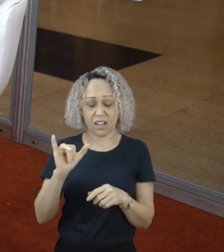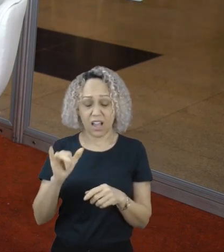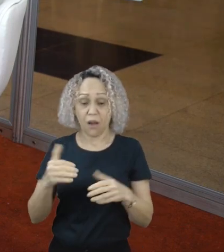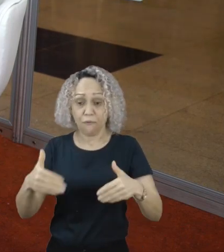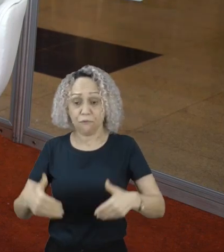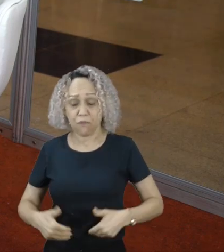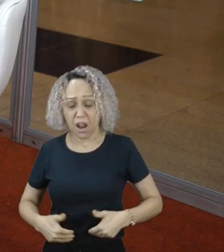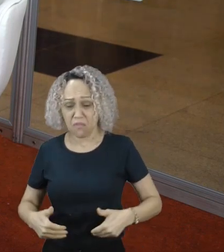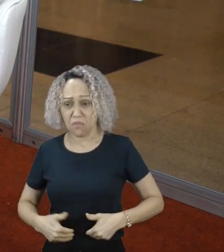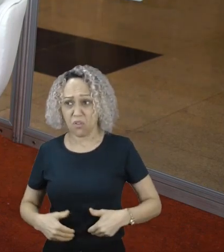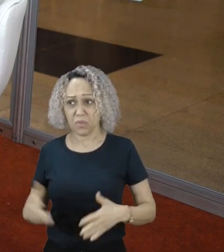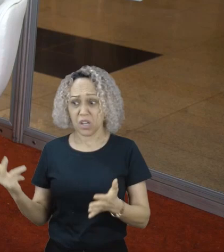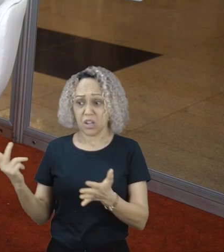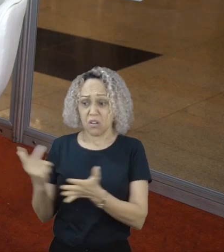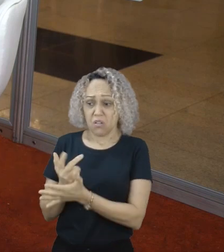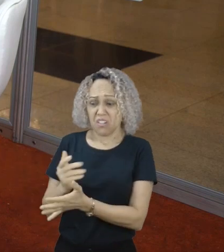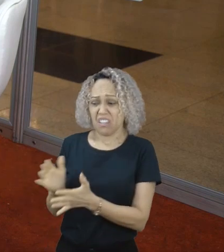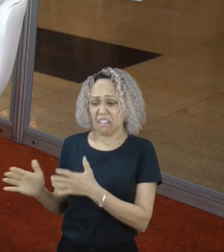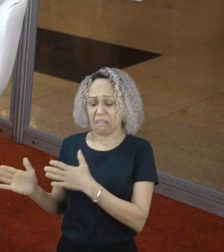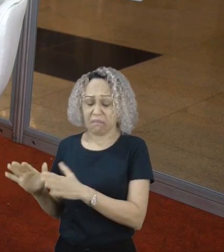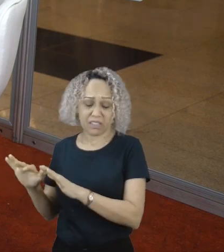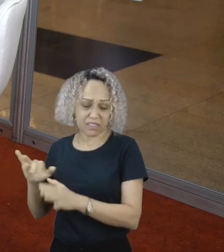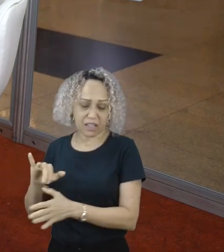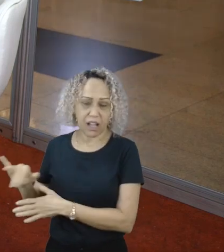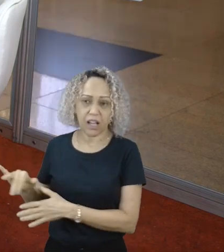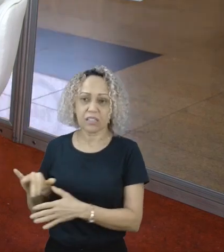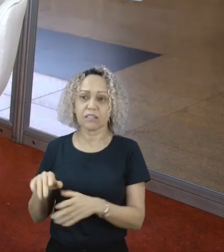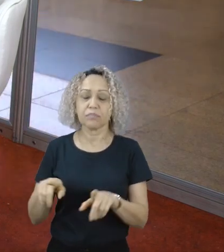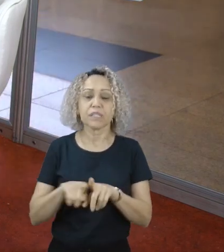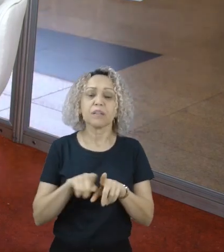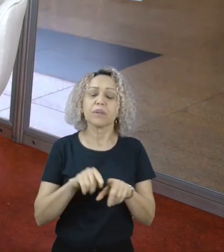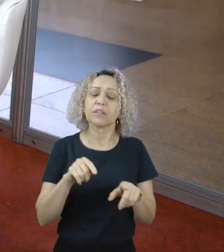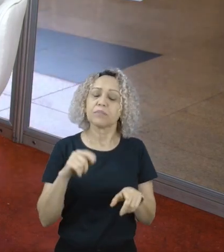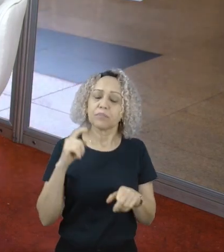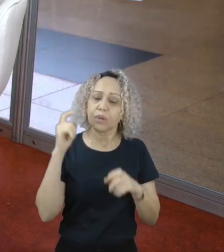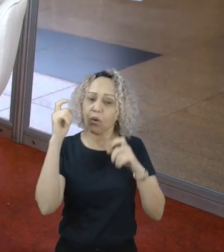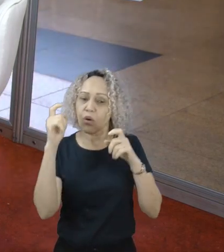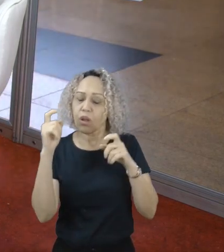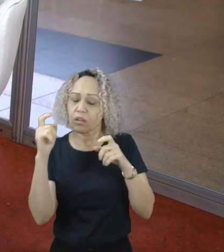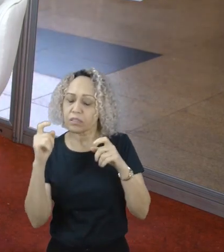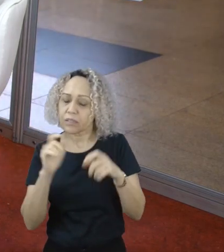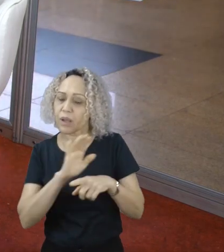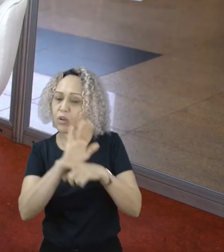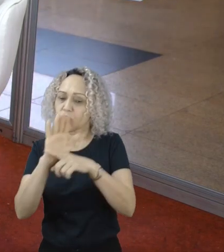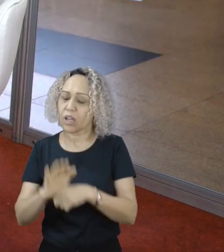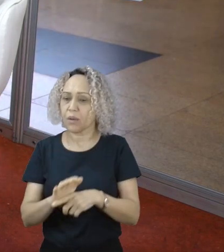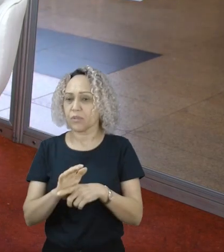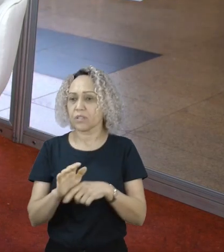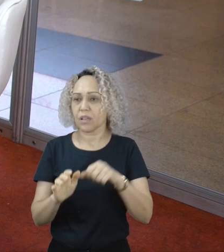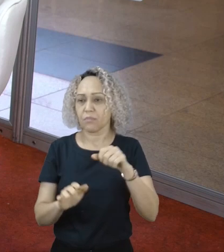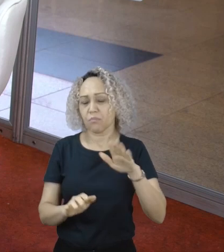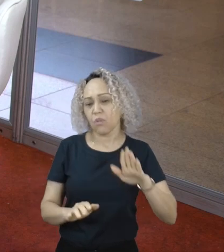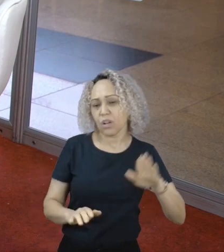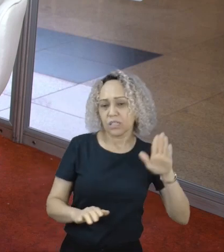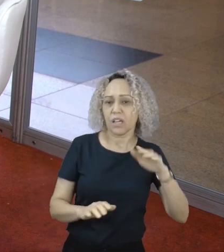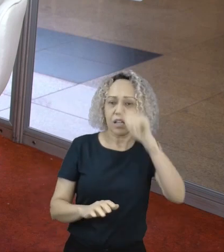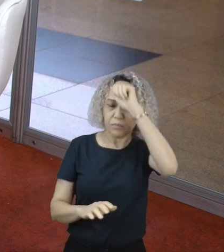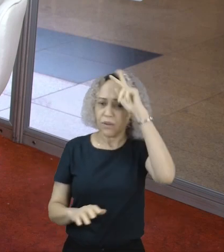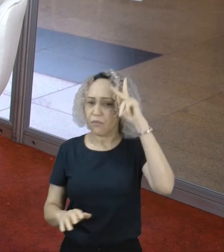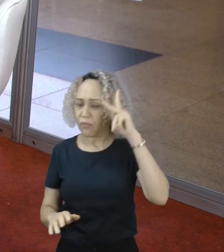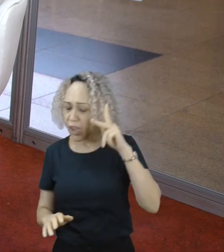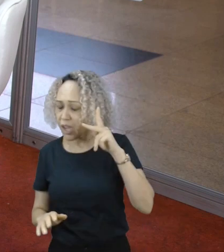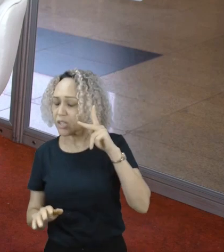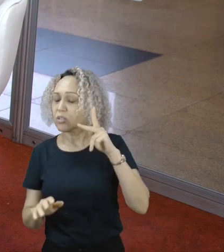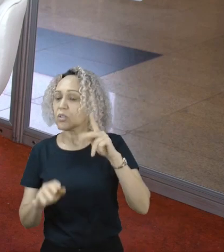nas vereanças, a quantidade de prefeitos e prefeitas, mas tenho certeza que nós vamos crescer significativamente do que temos